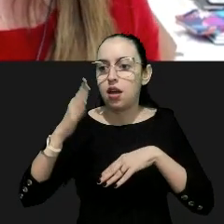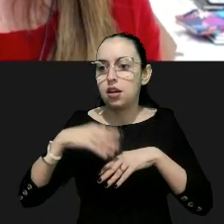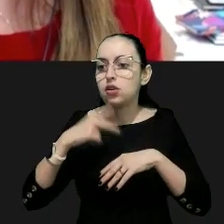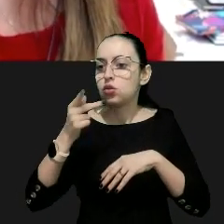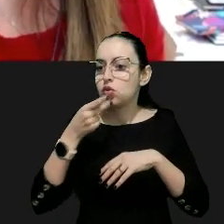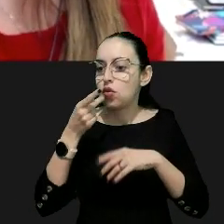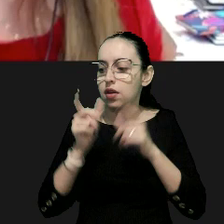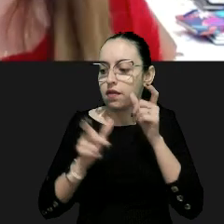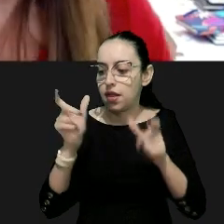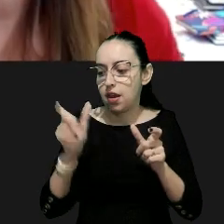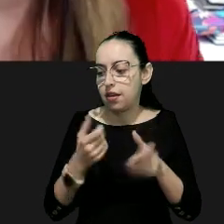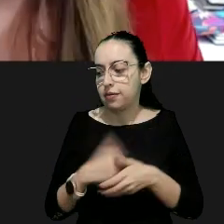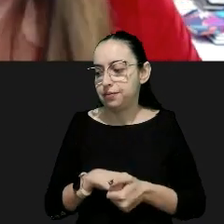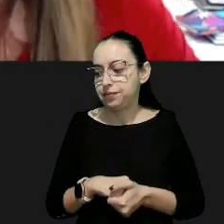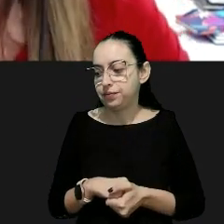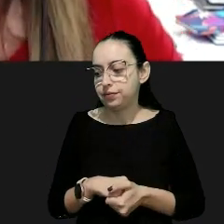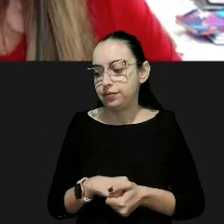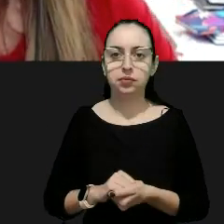falar ainda.